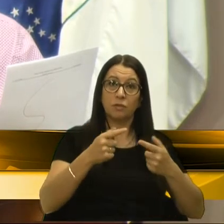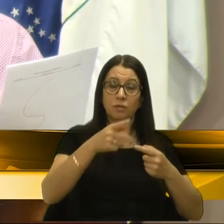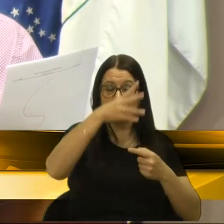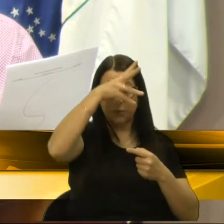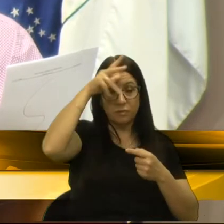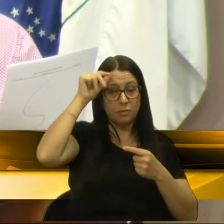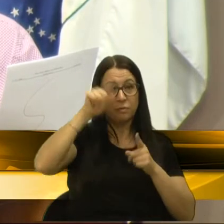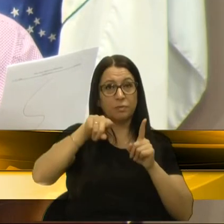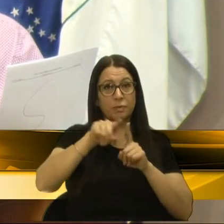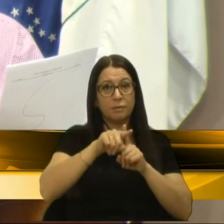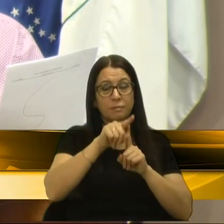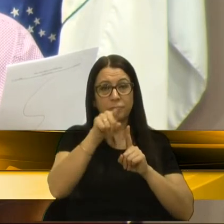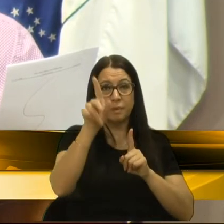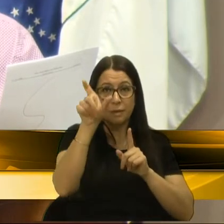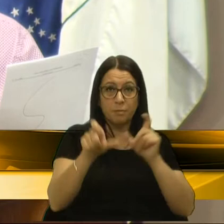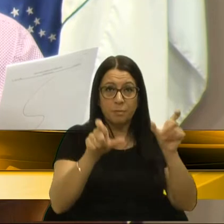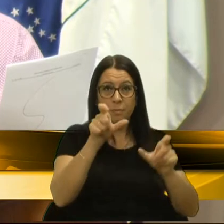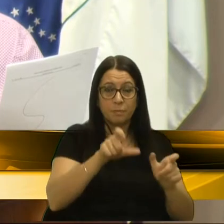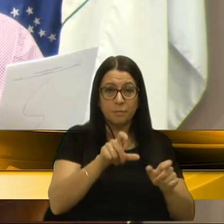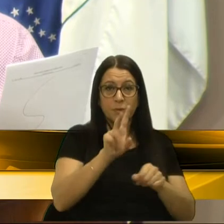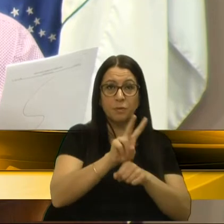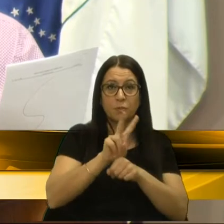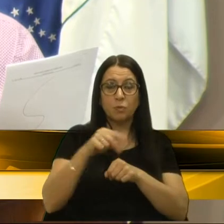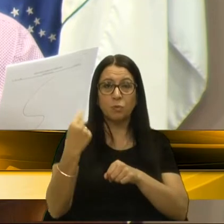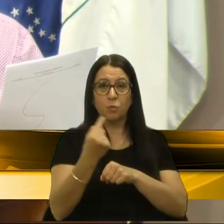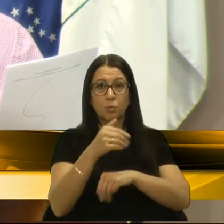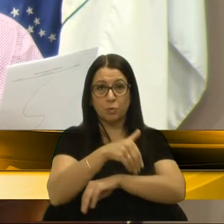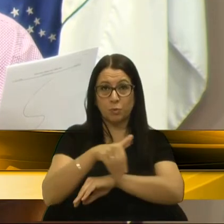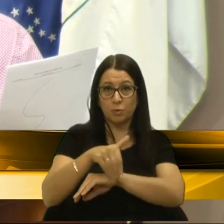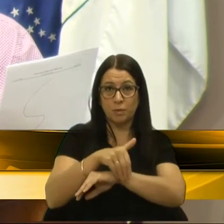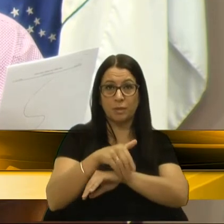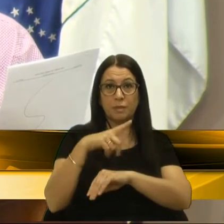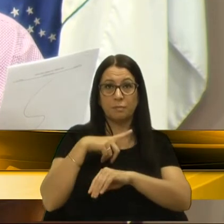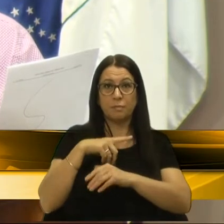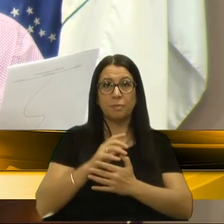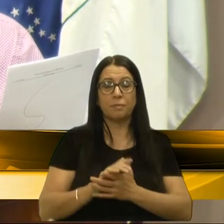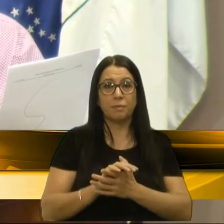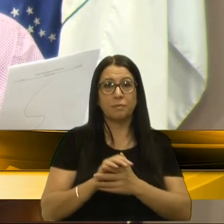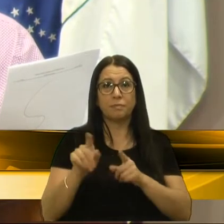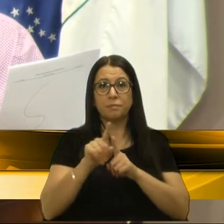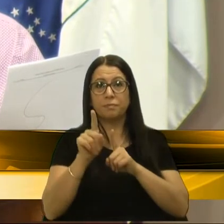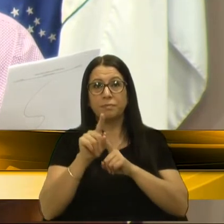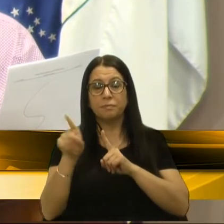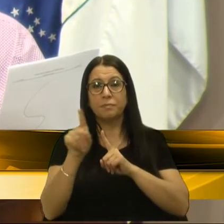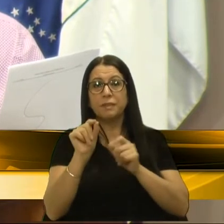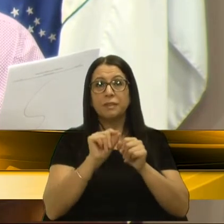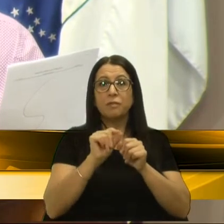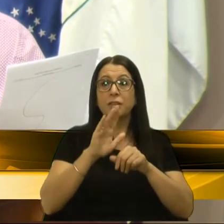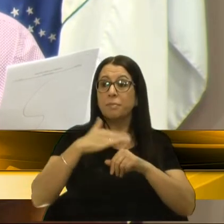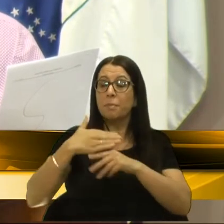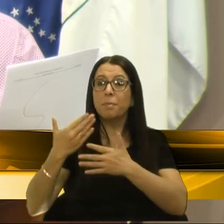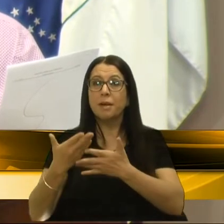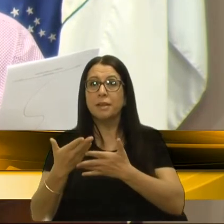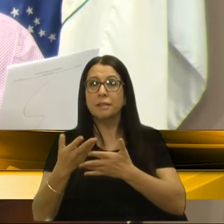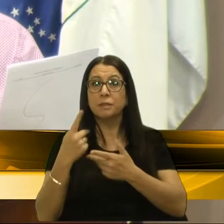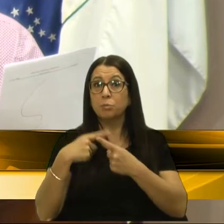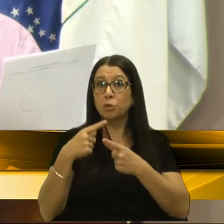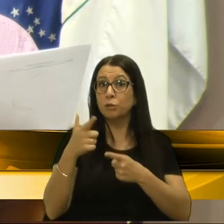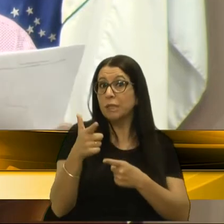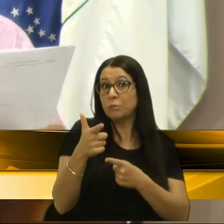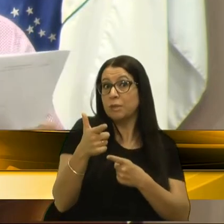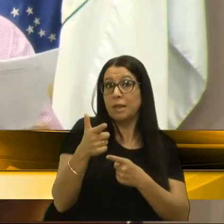público, aquelas pessoas que cuidam das vias onde residem e muitas vezes não fazem mais porque não